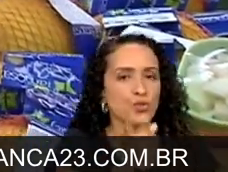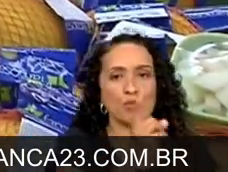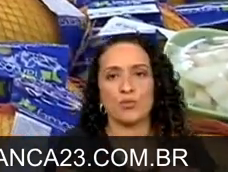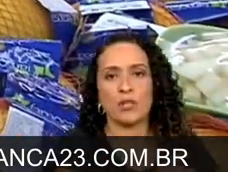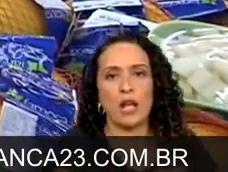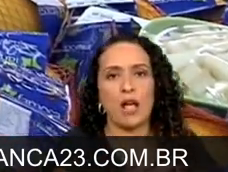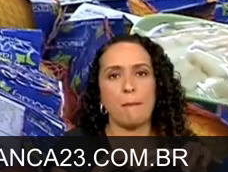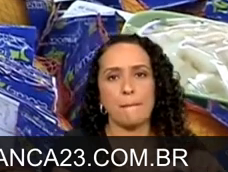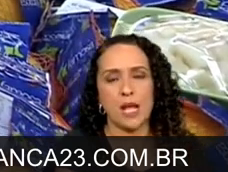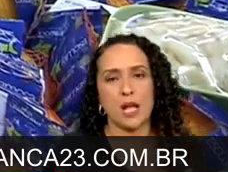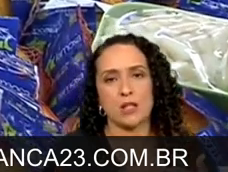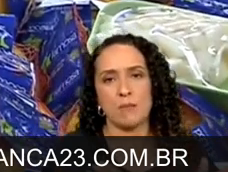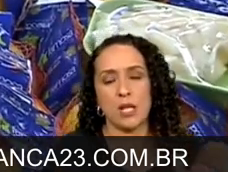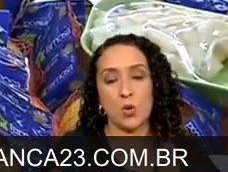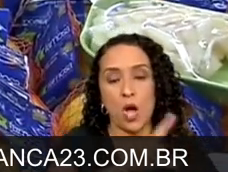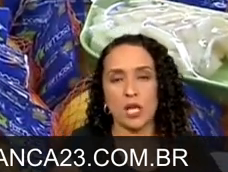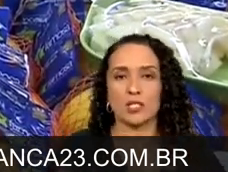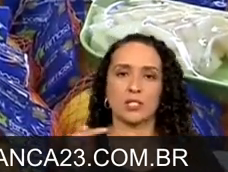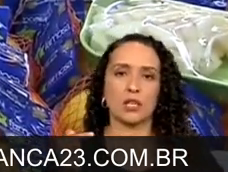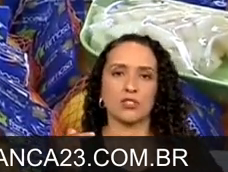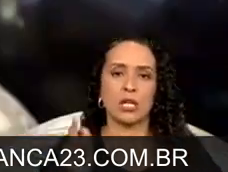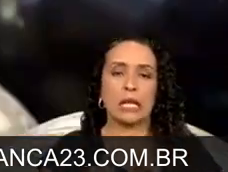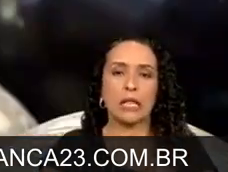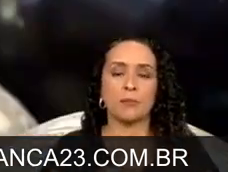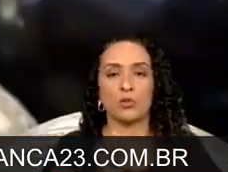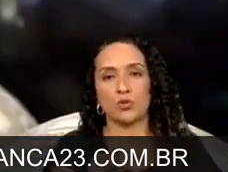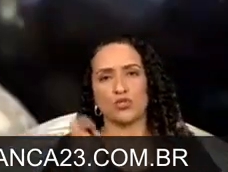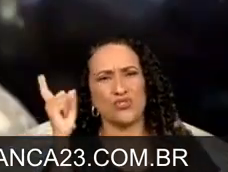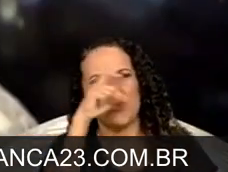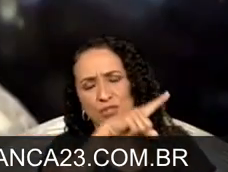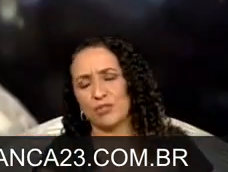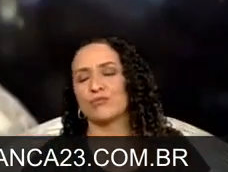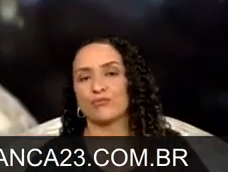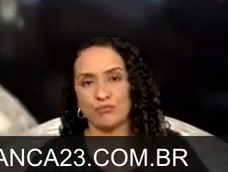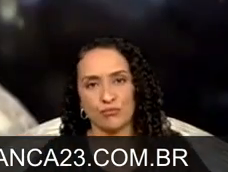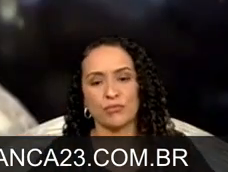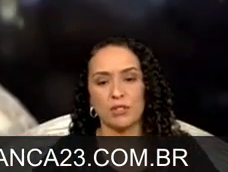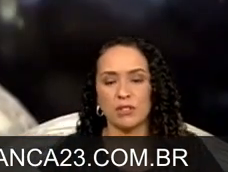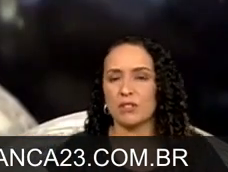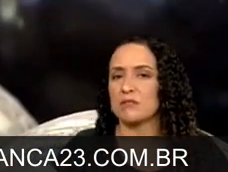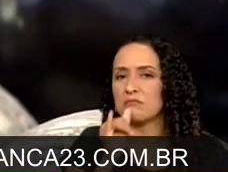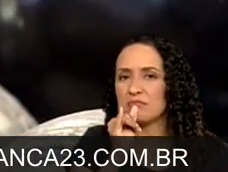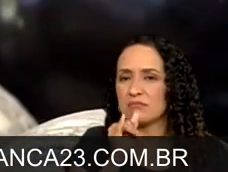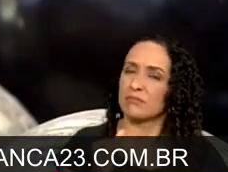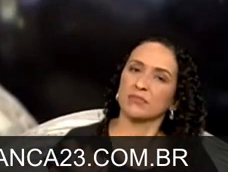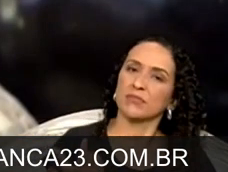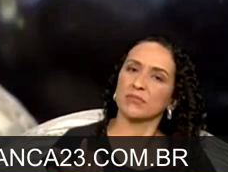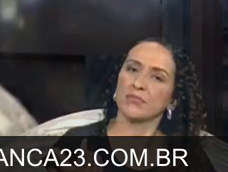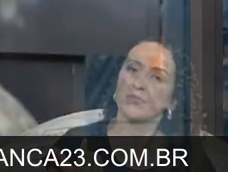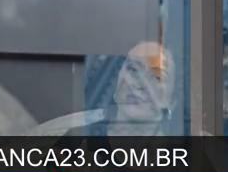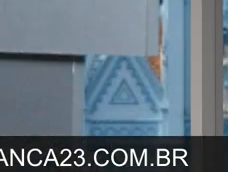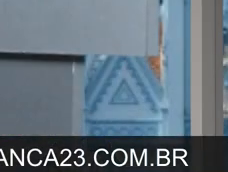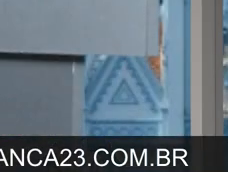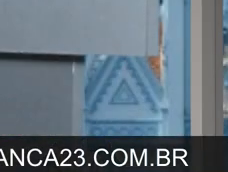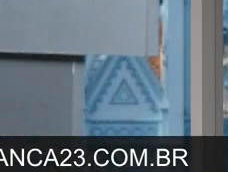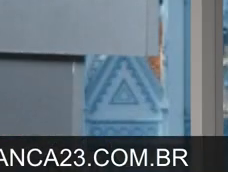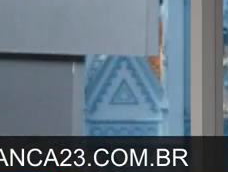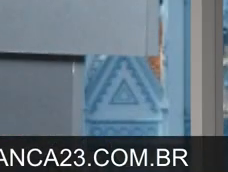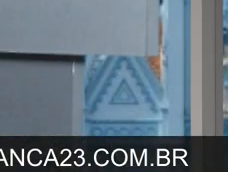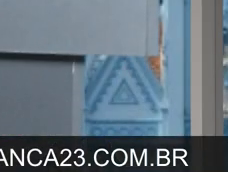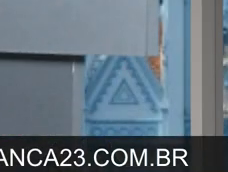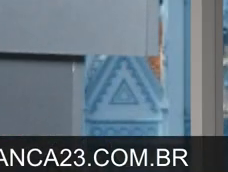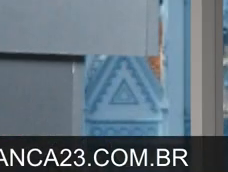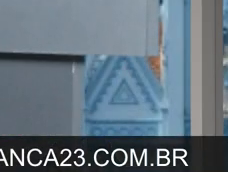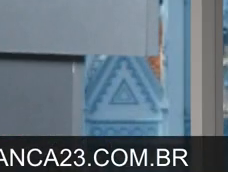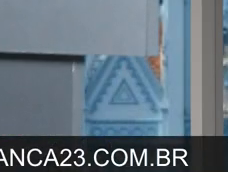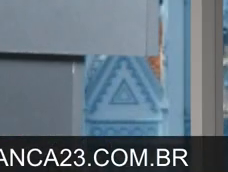comércio aberto antes de 7 e depois às 8, é muito difícil, né? Principalmente hortifruti, feiras. E